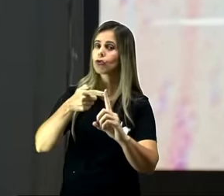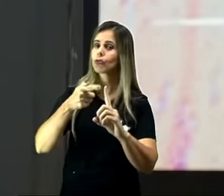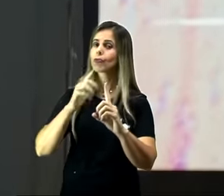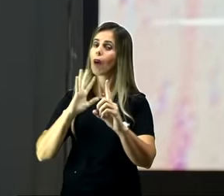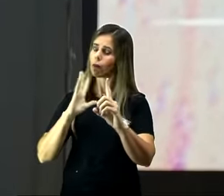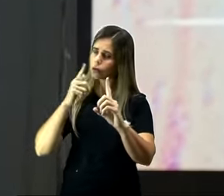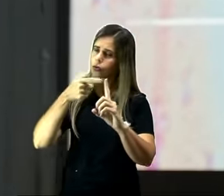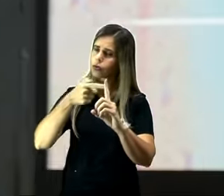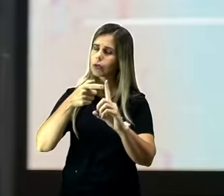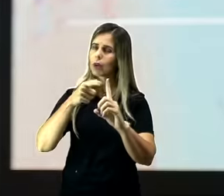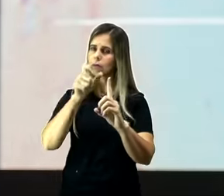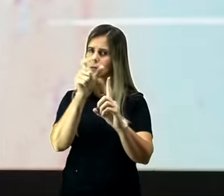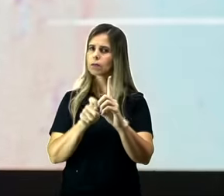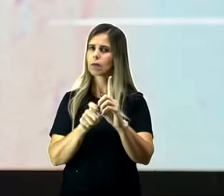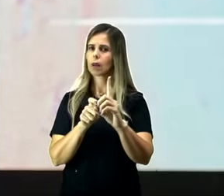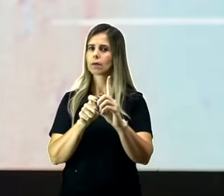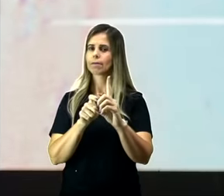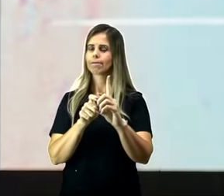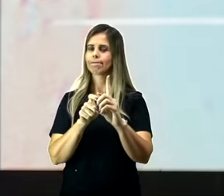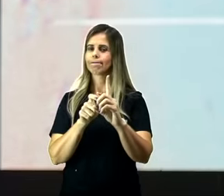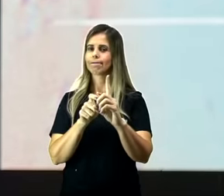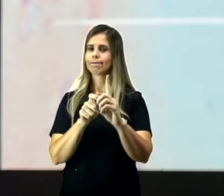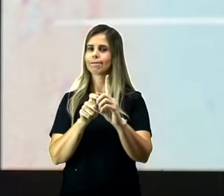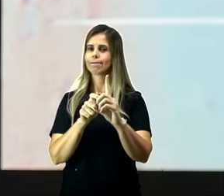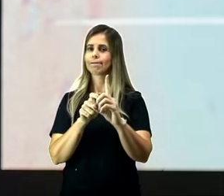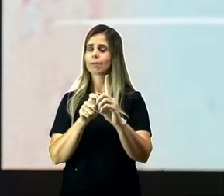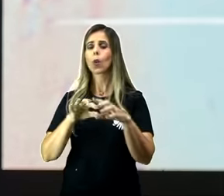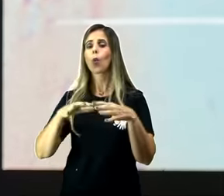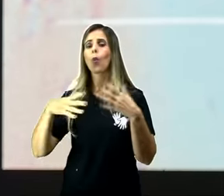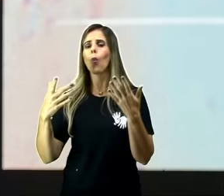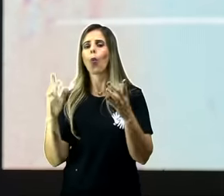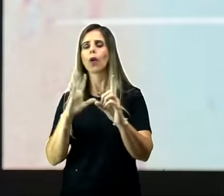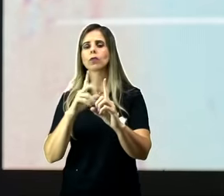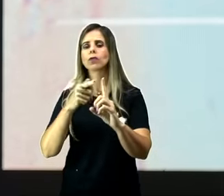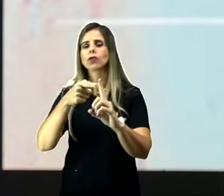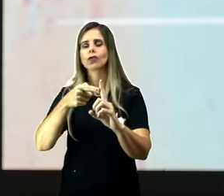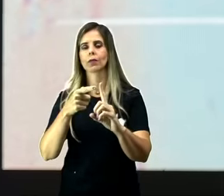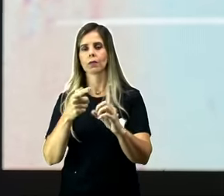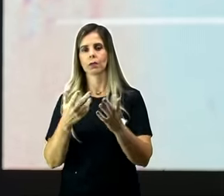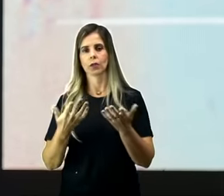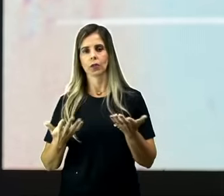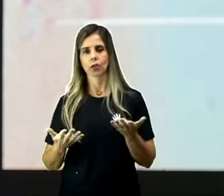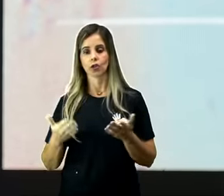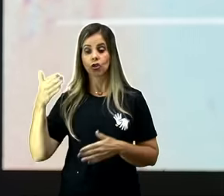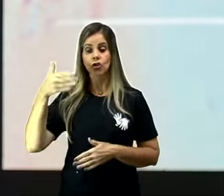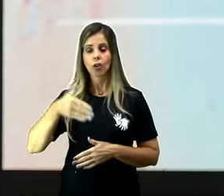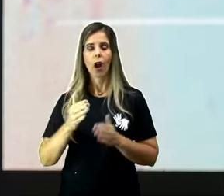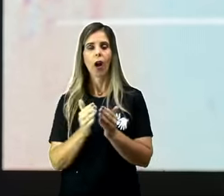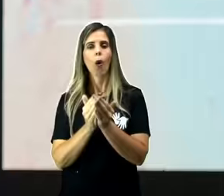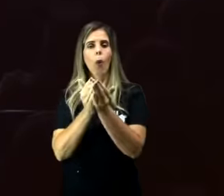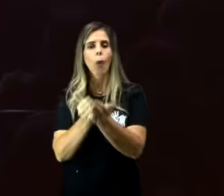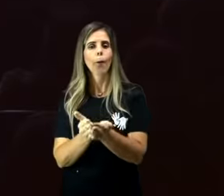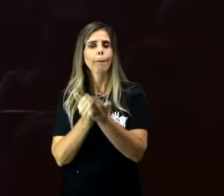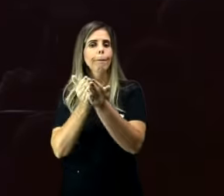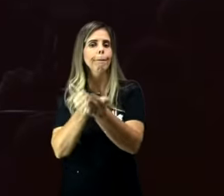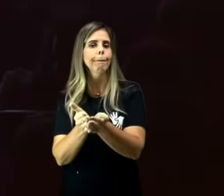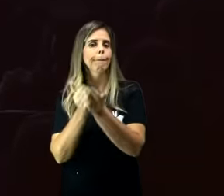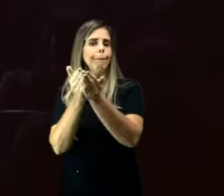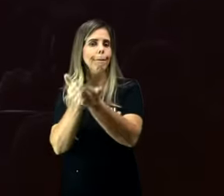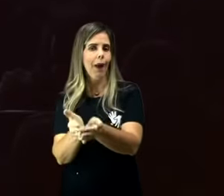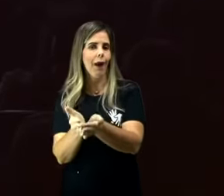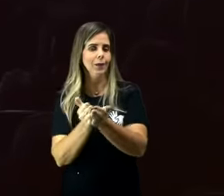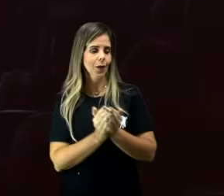principal propósito para entrar naquele barco? Chegar do outro lado. Tem destino para chegar,